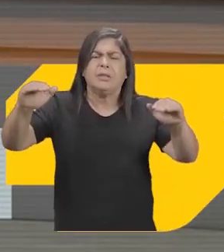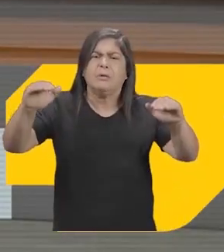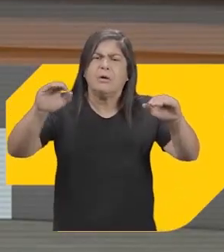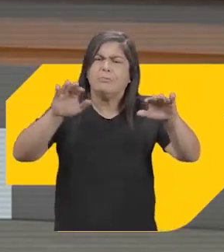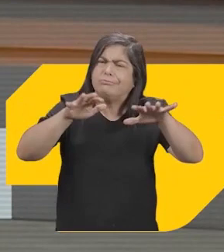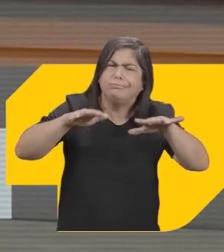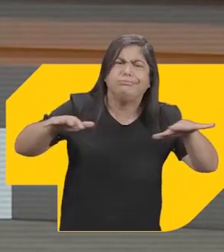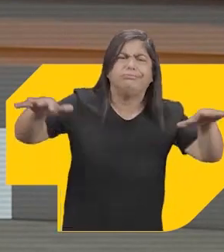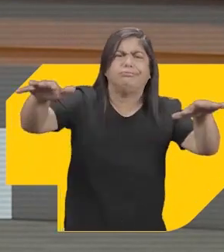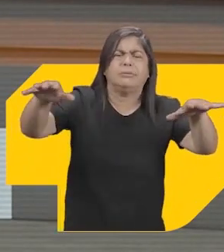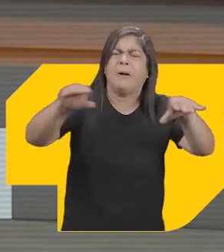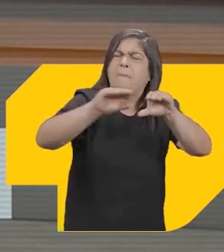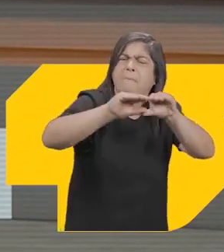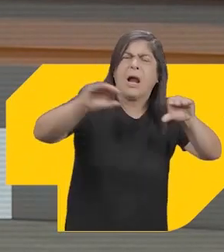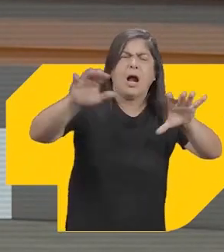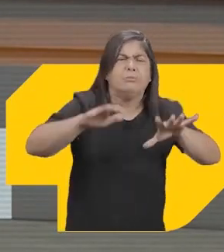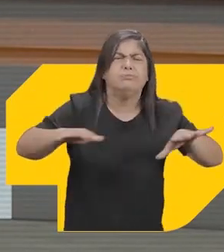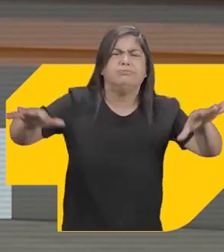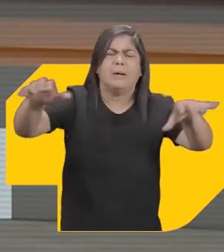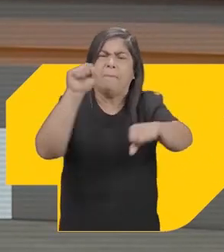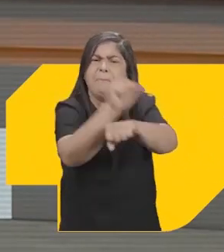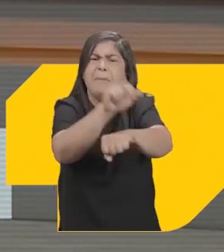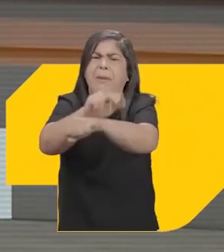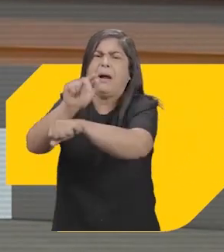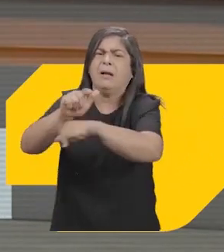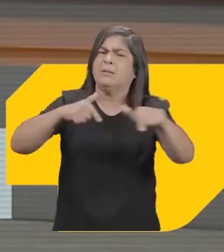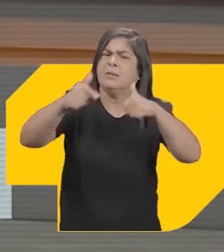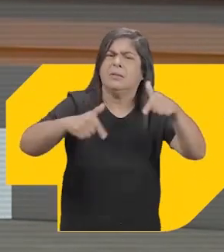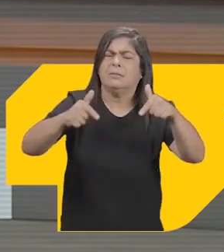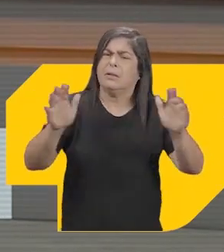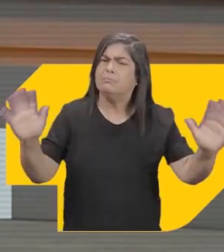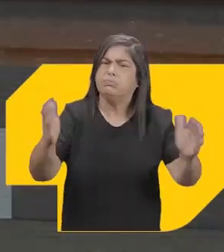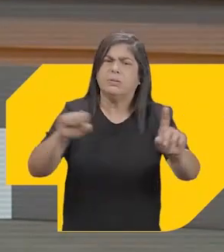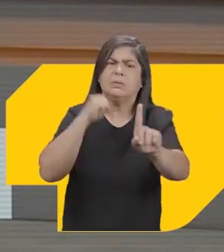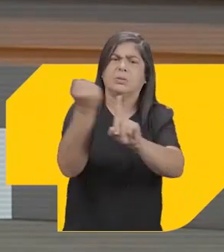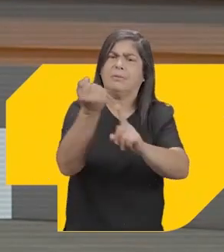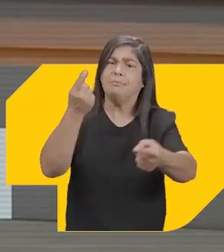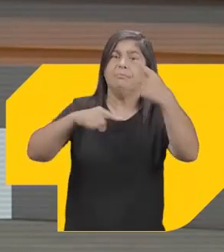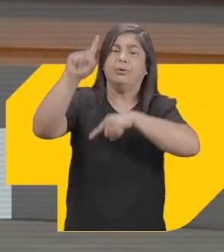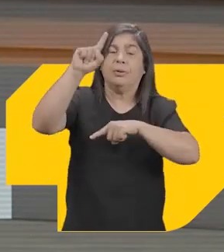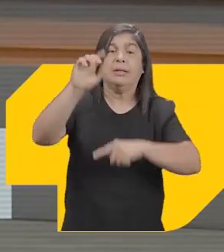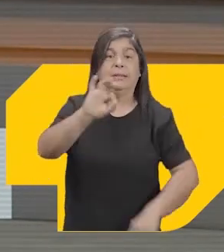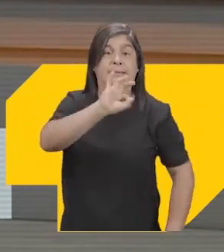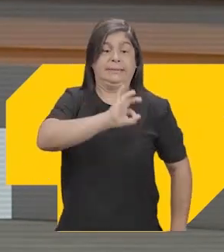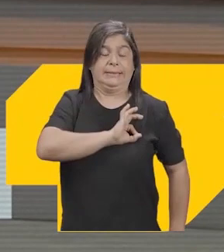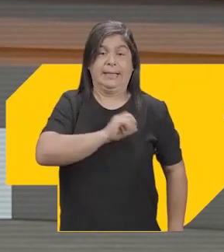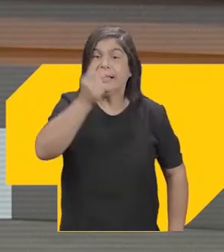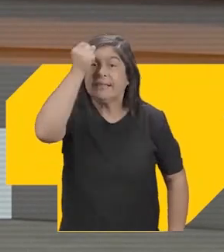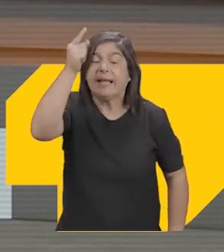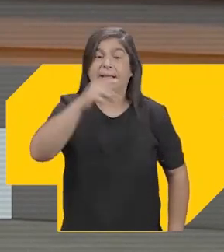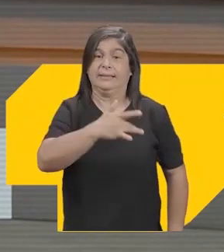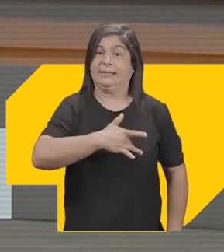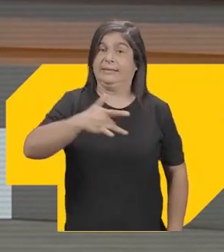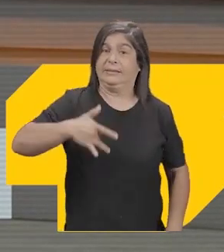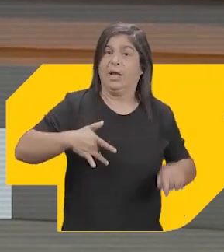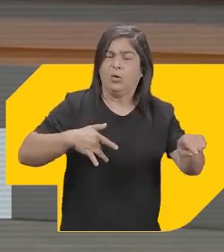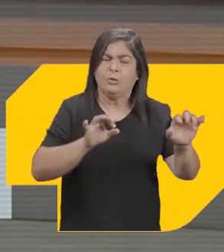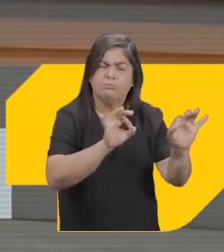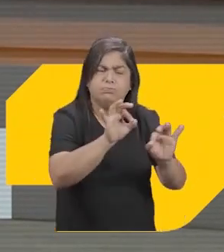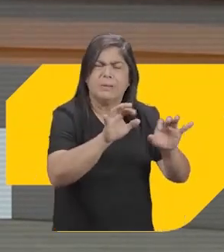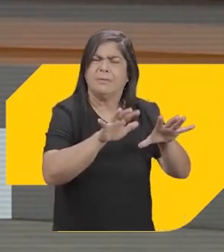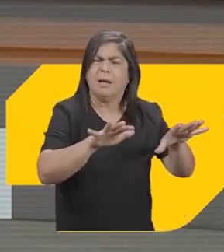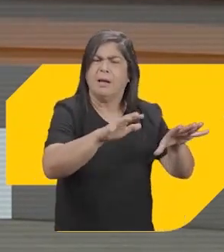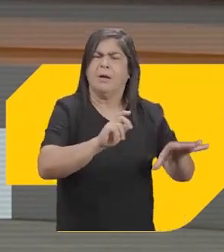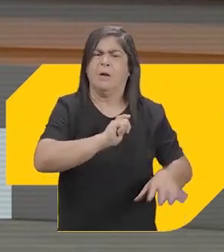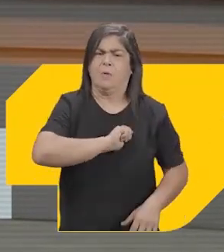ser competitivo para Paraíba gerar emprego e ter esse avanço social que a gente vai criar a delegacia da Saúde ter todo